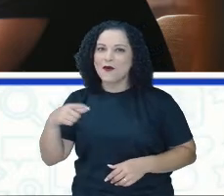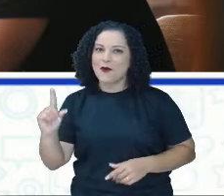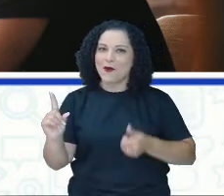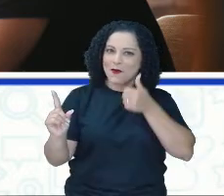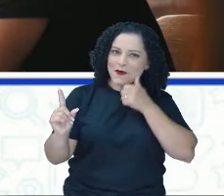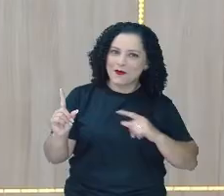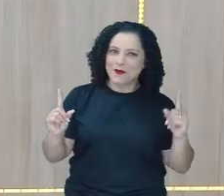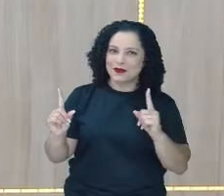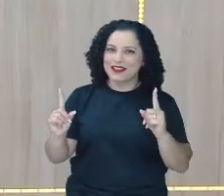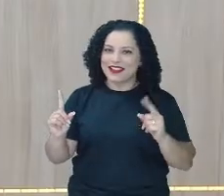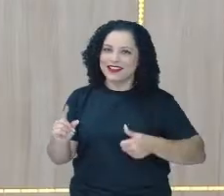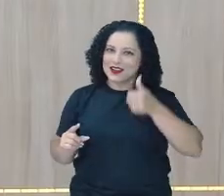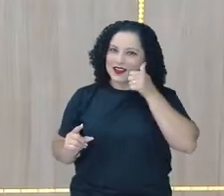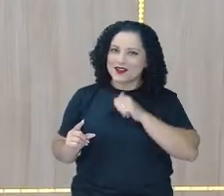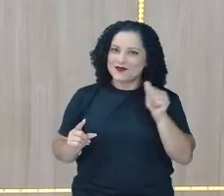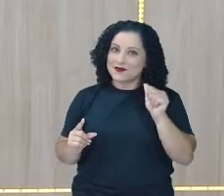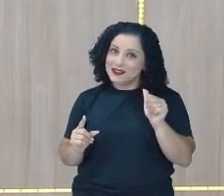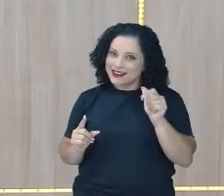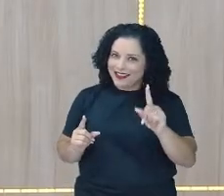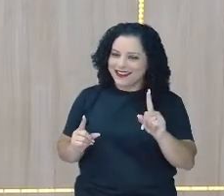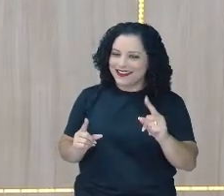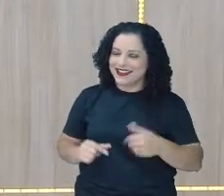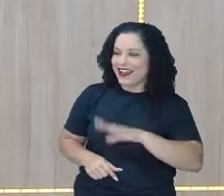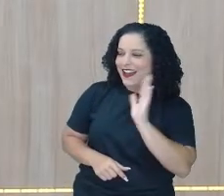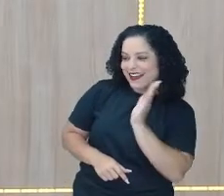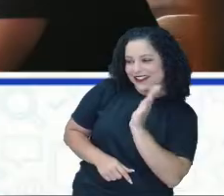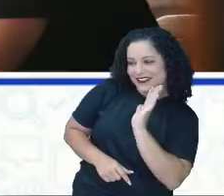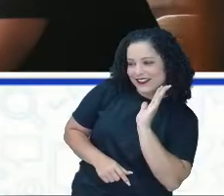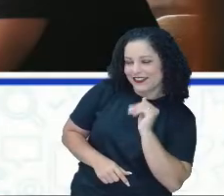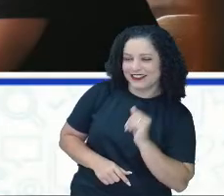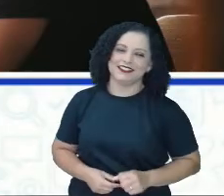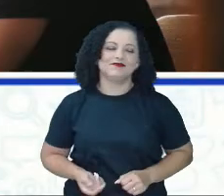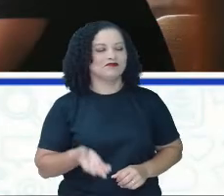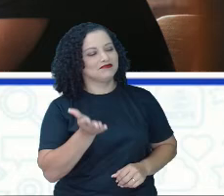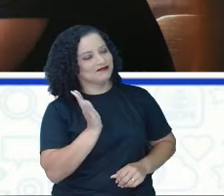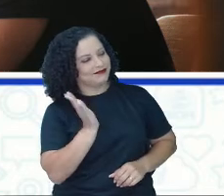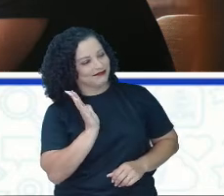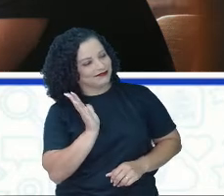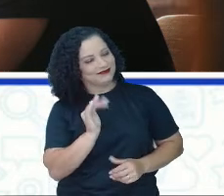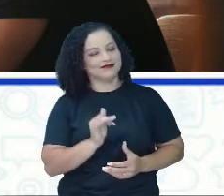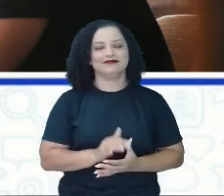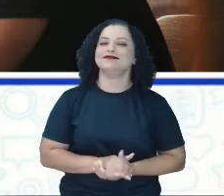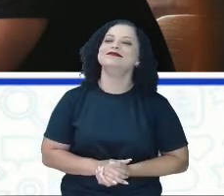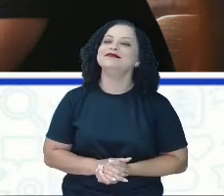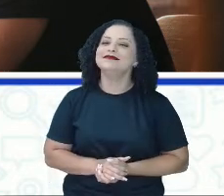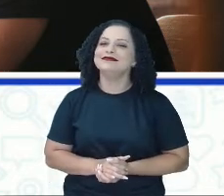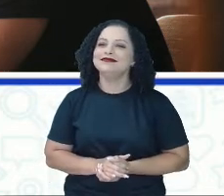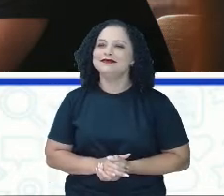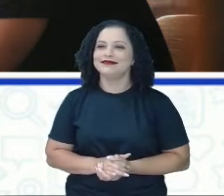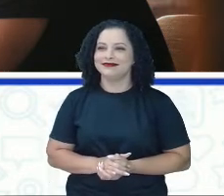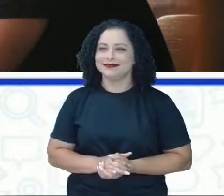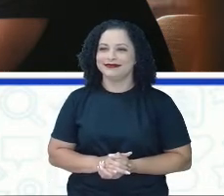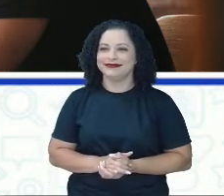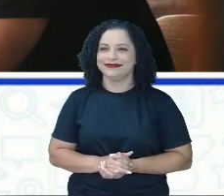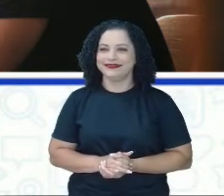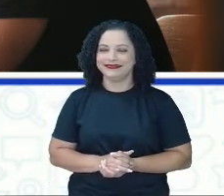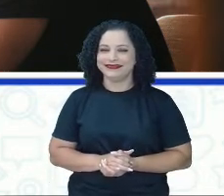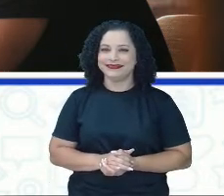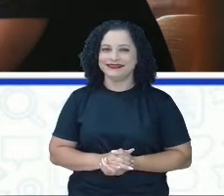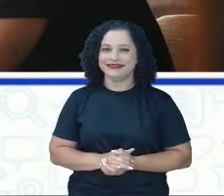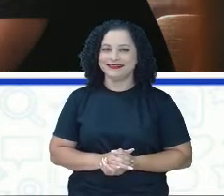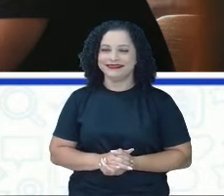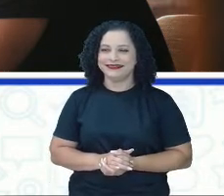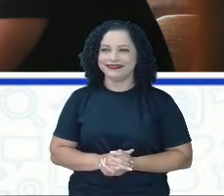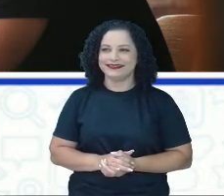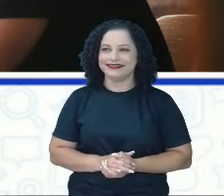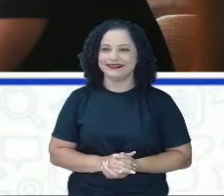Hello, fine. And you? fine. Can